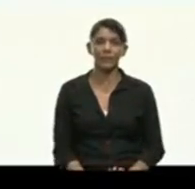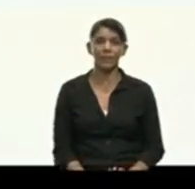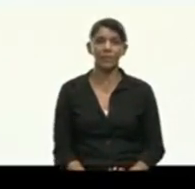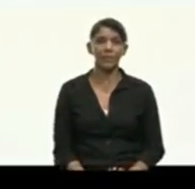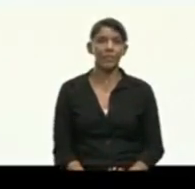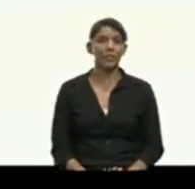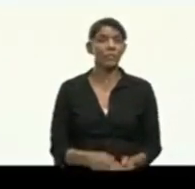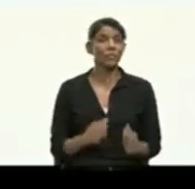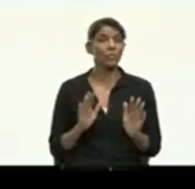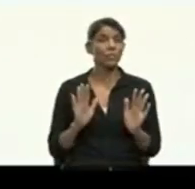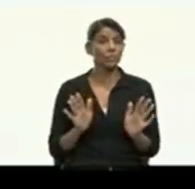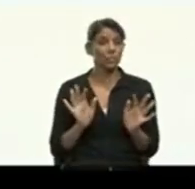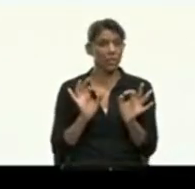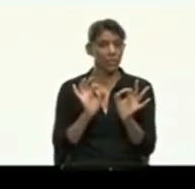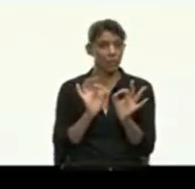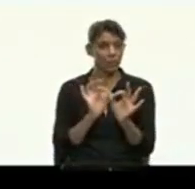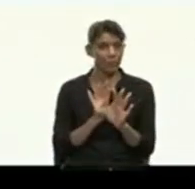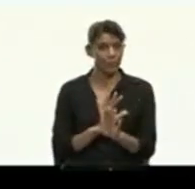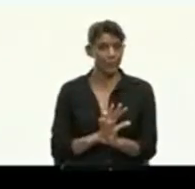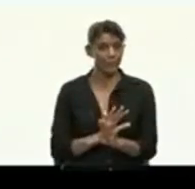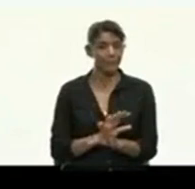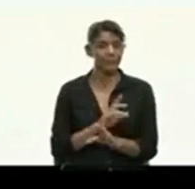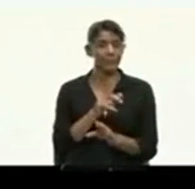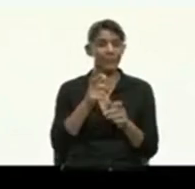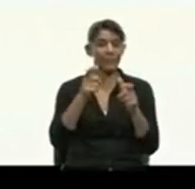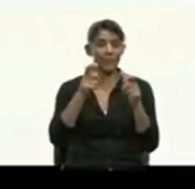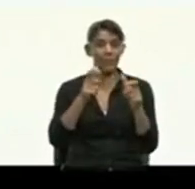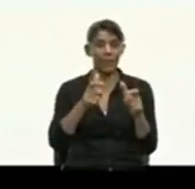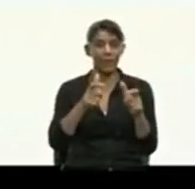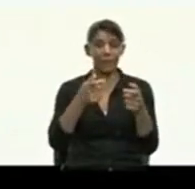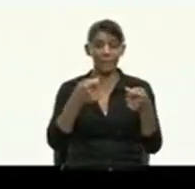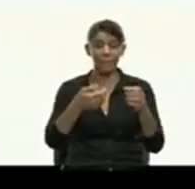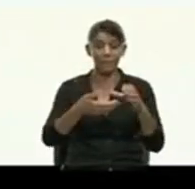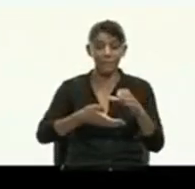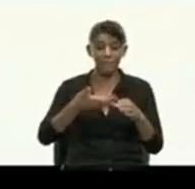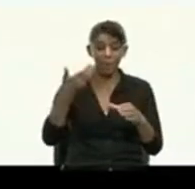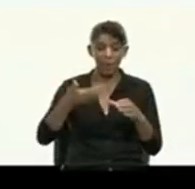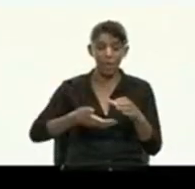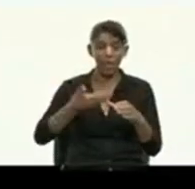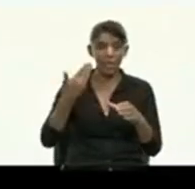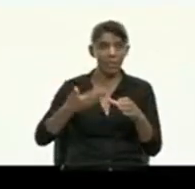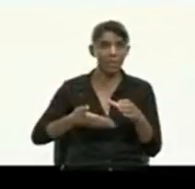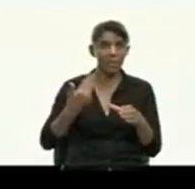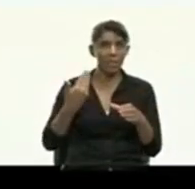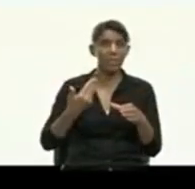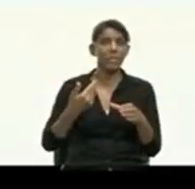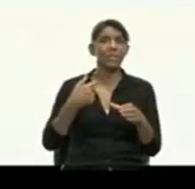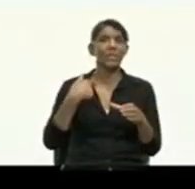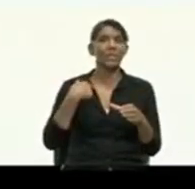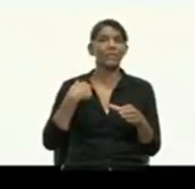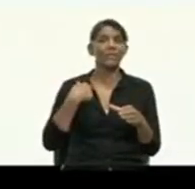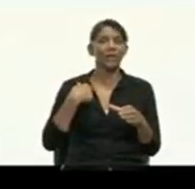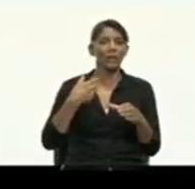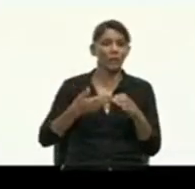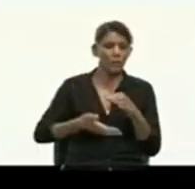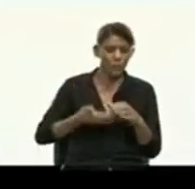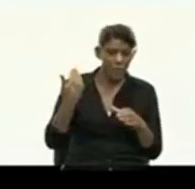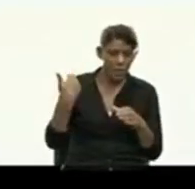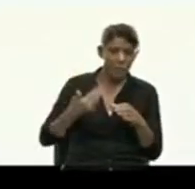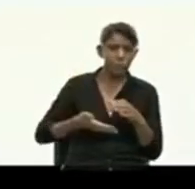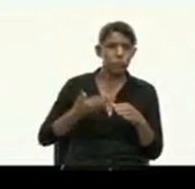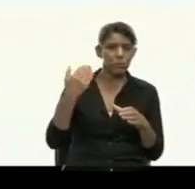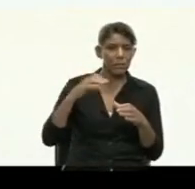Feito isso, a gente tem os pontos onde devem ser escavados, os pontos onde deve perfurar o solo para